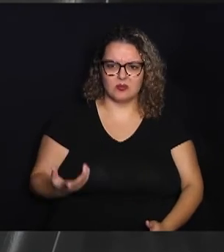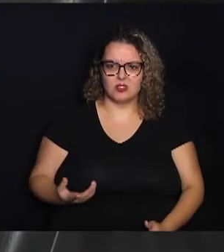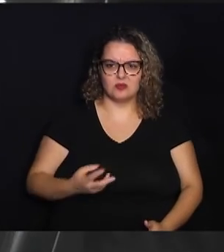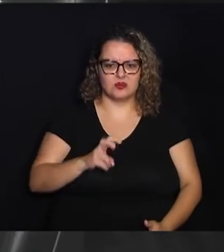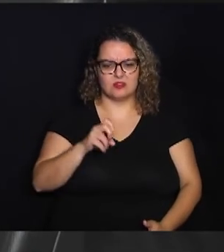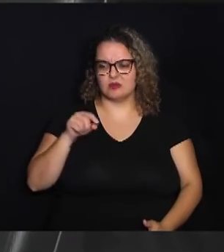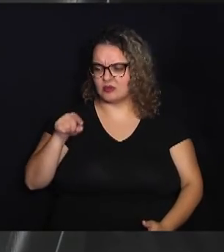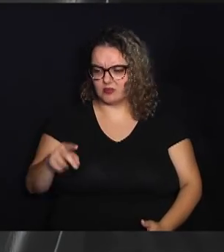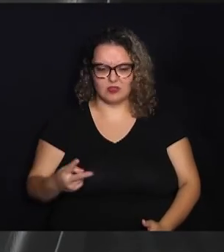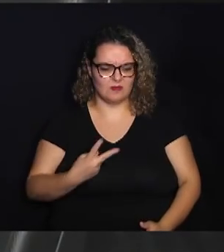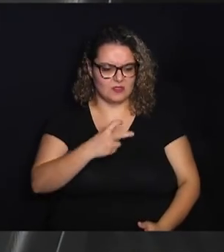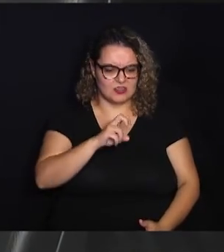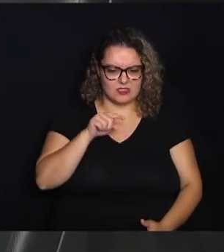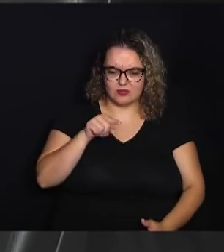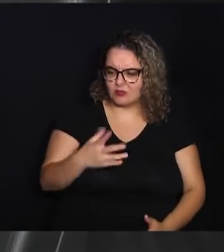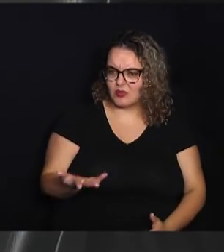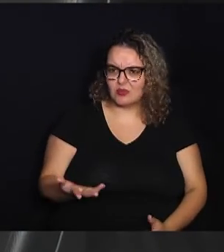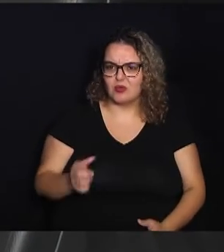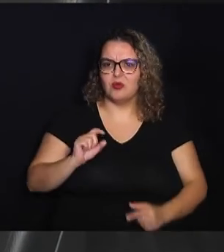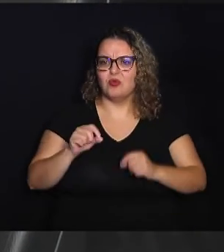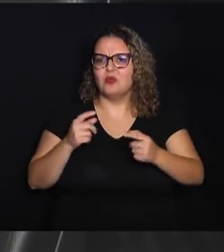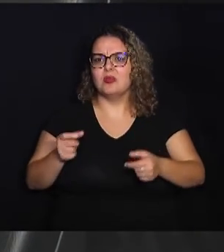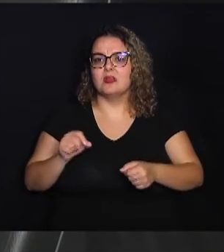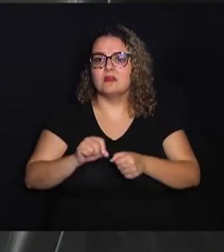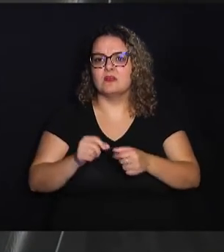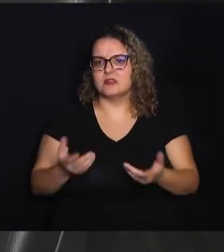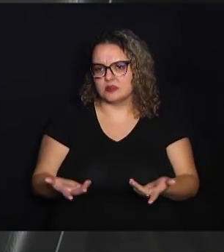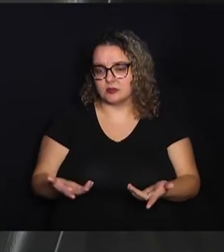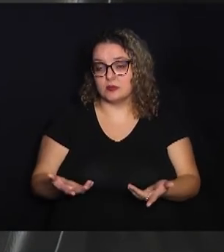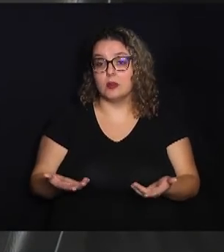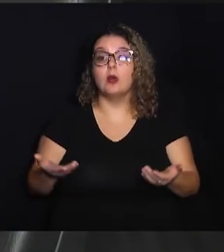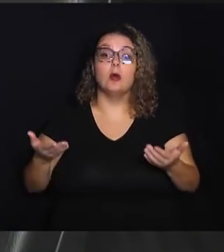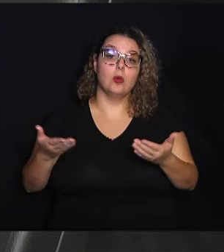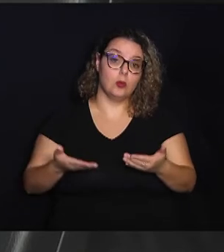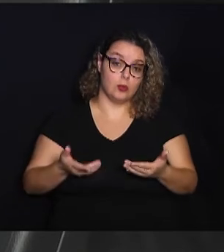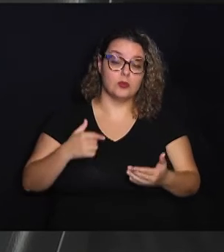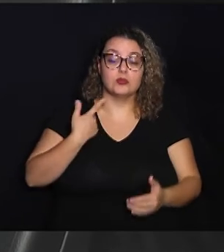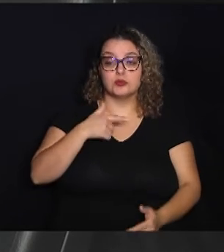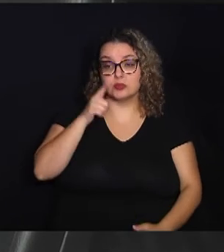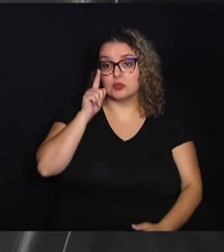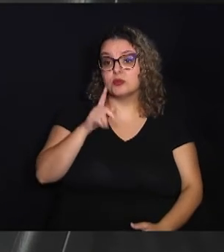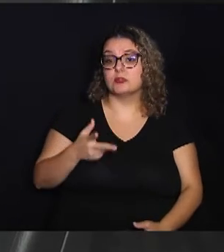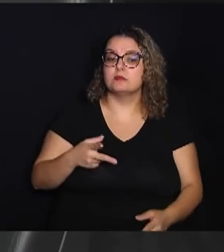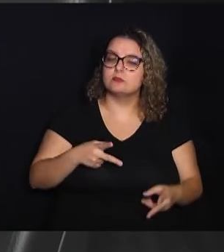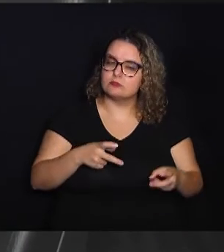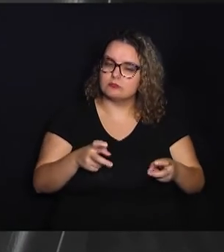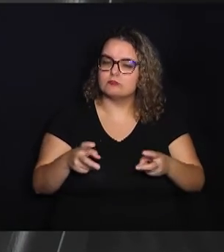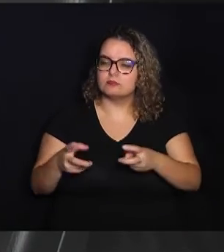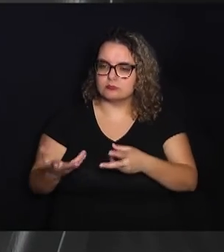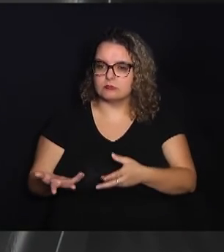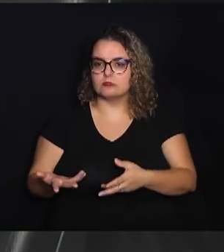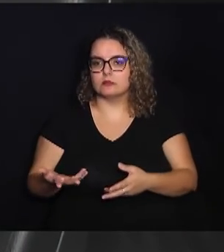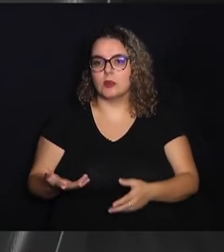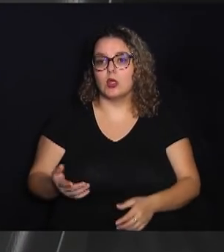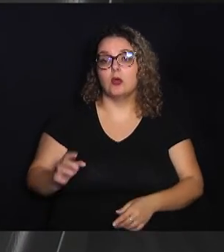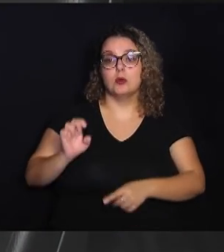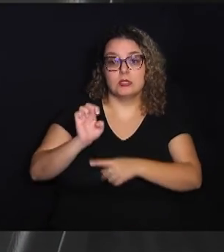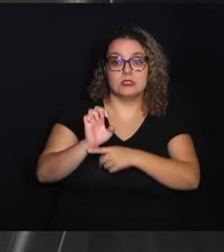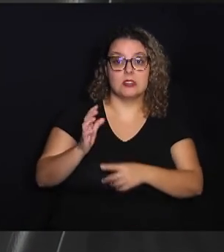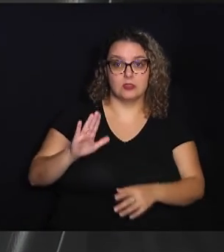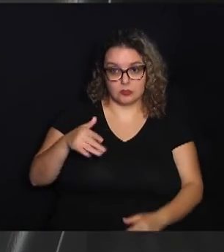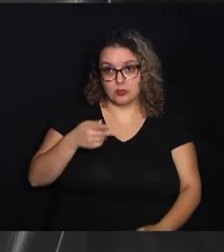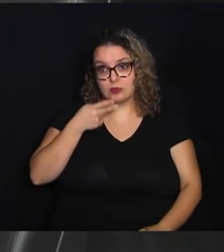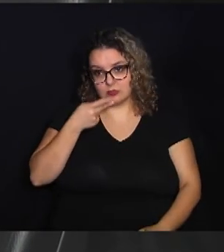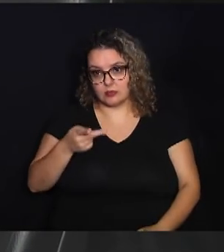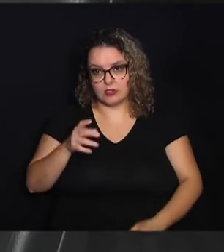reais, 25 mil reais, né? Por que ele tem que fazer isso? Hoje a gente consegue ter essa percepção, o Estado, quando eu falo Estado